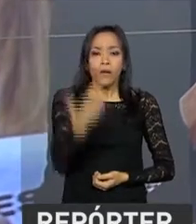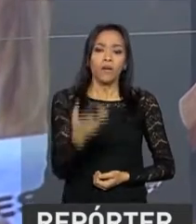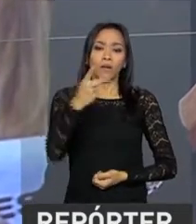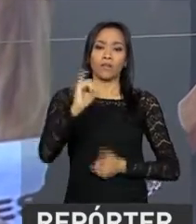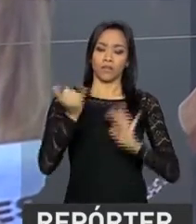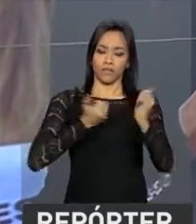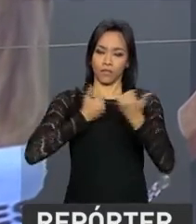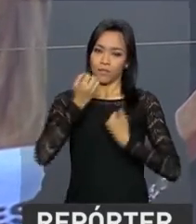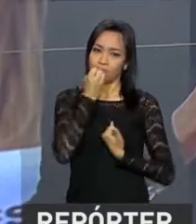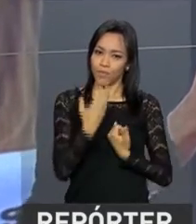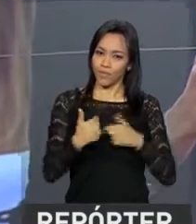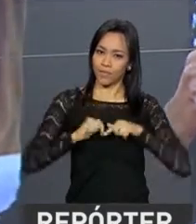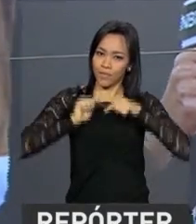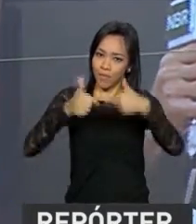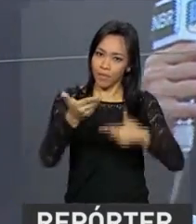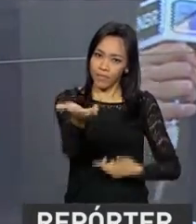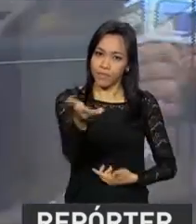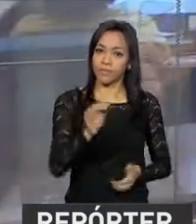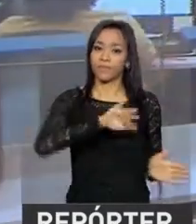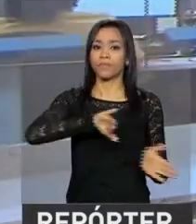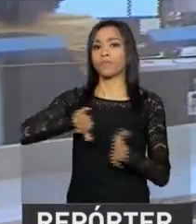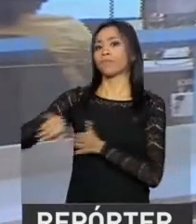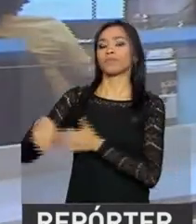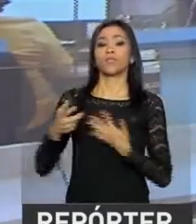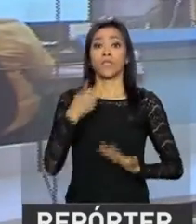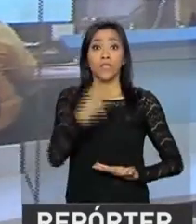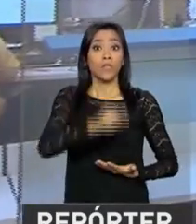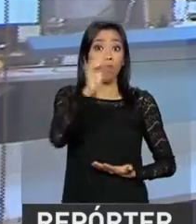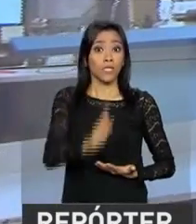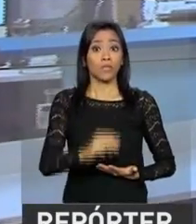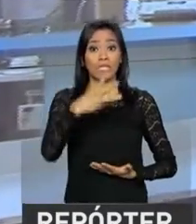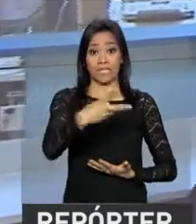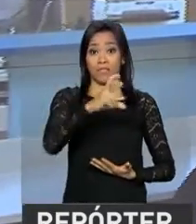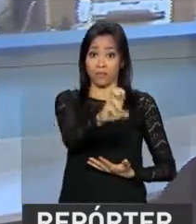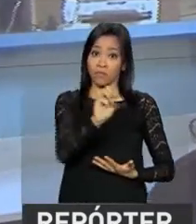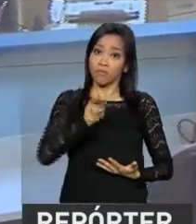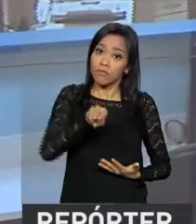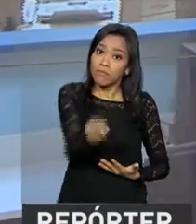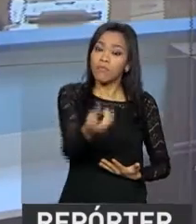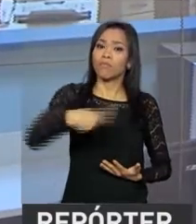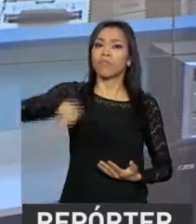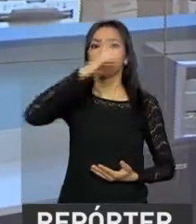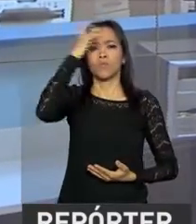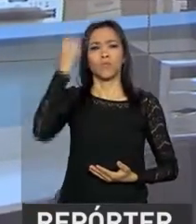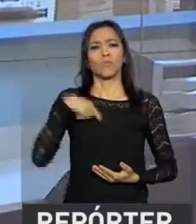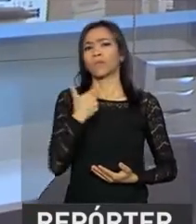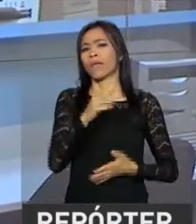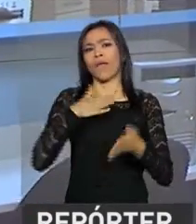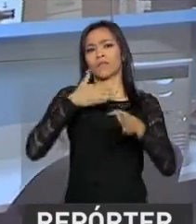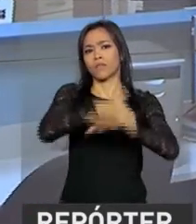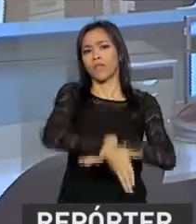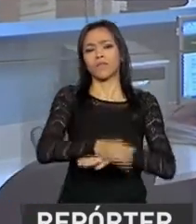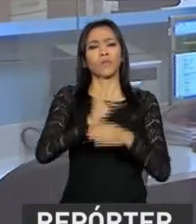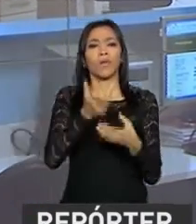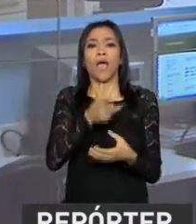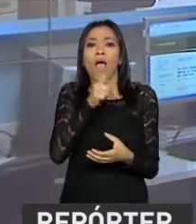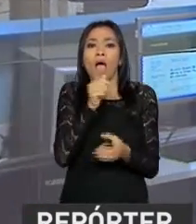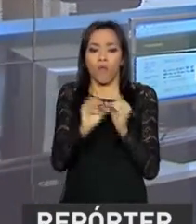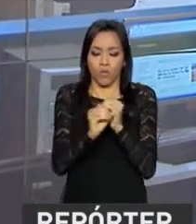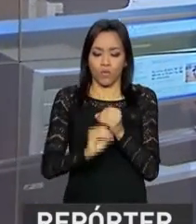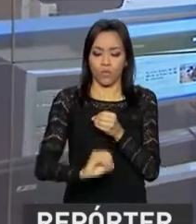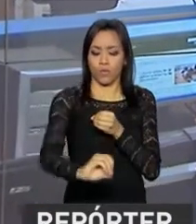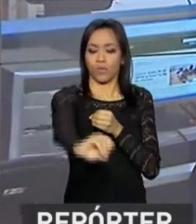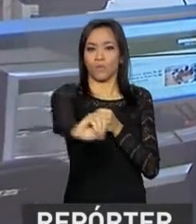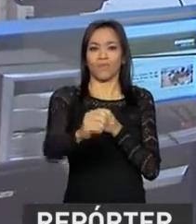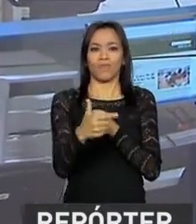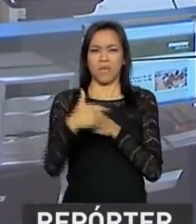informações bom trabalho pra você no brasil 35 milhões de pessoas não têm acesso ao abastecimento de água e mais